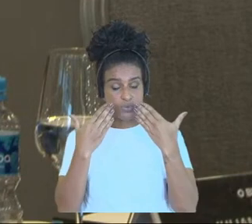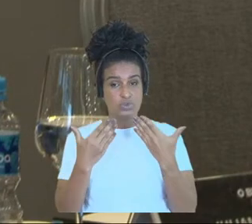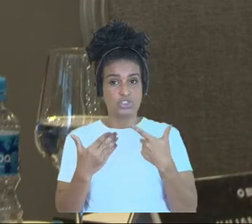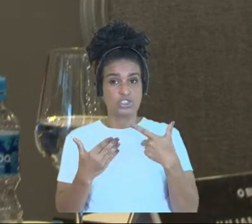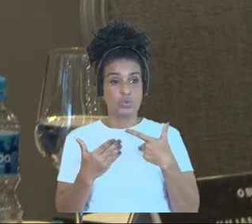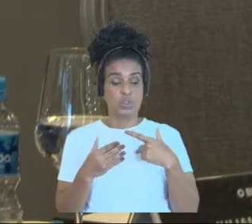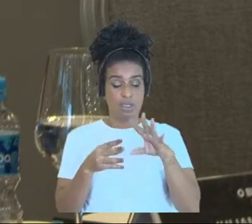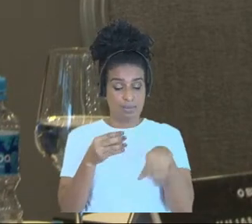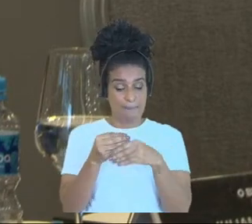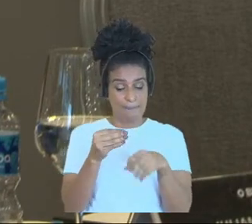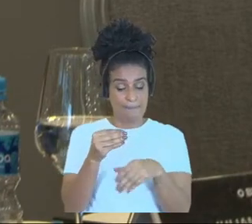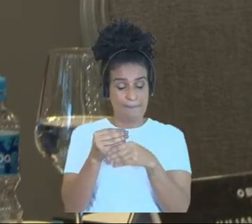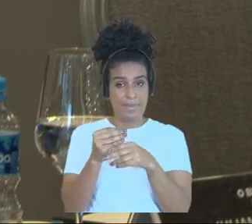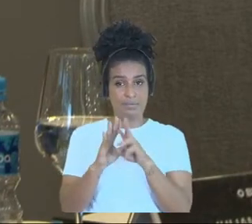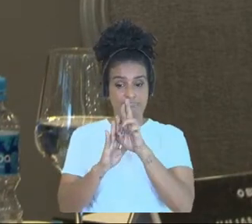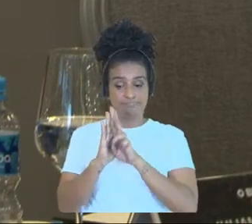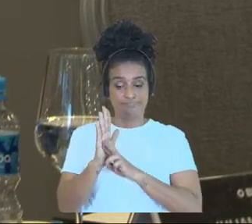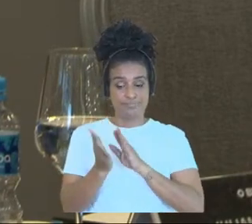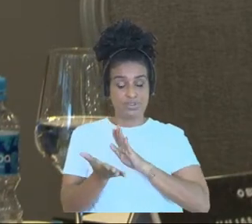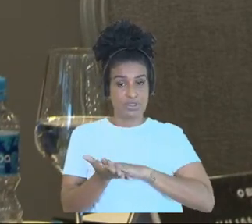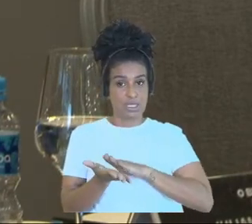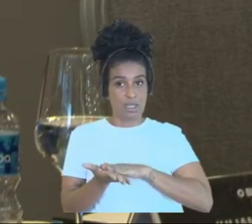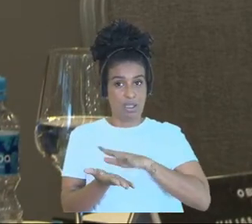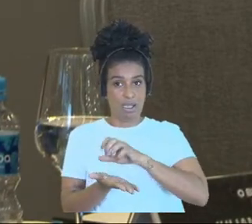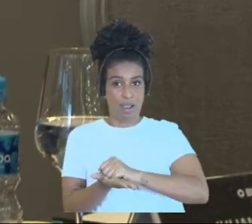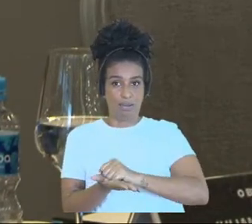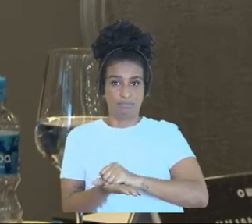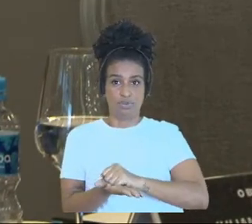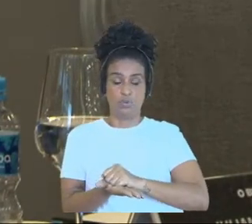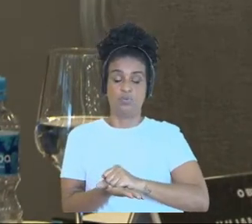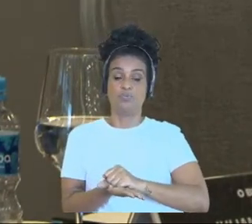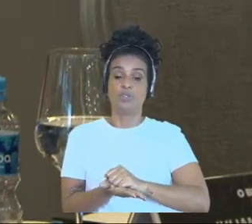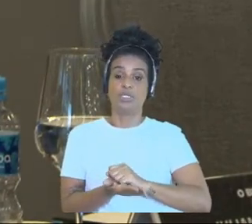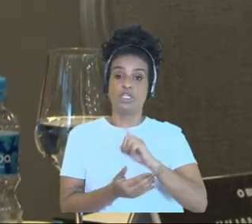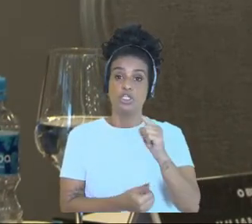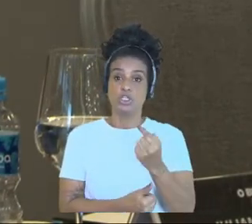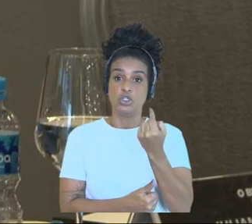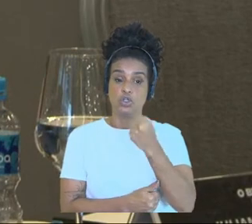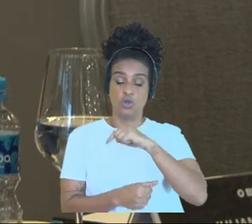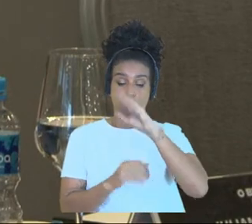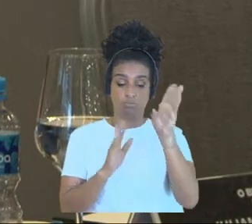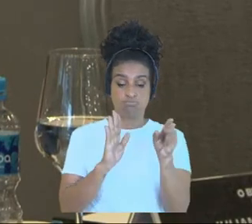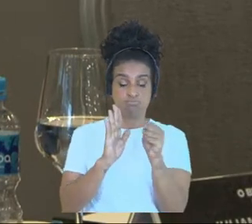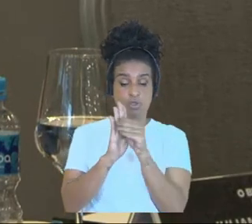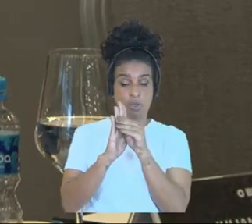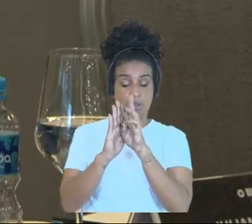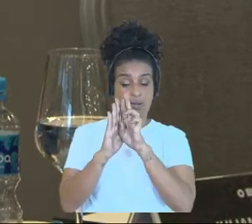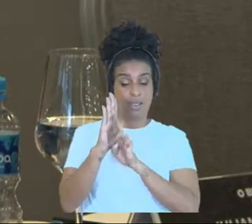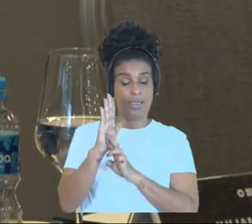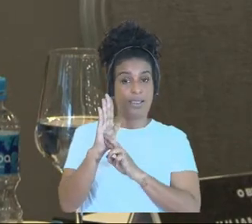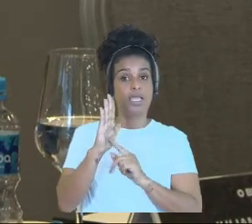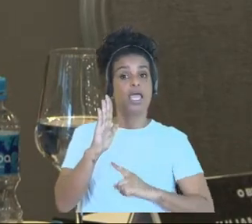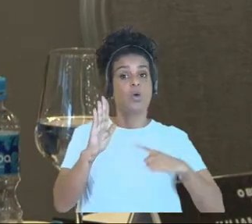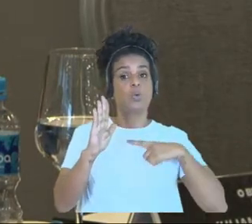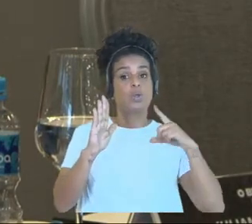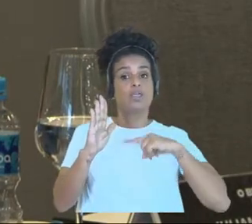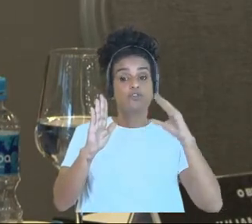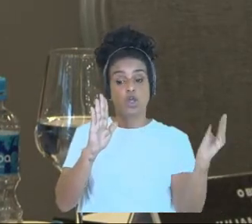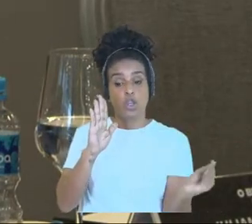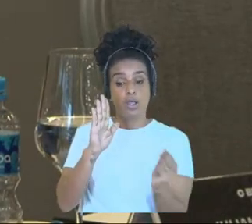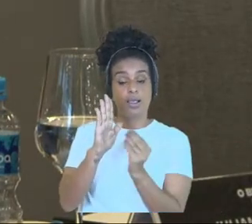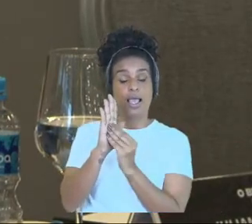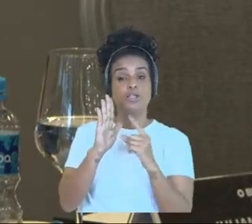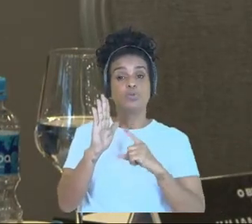relator. E uma das regras que ficou estabelecida nesse novo regulamento era justamente que haveria um limite para essas emendas, elas não